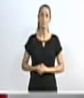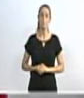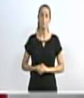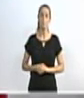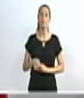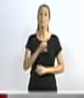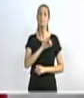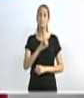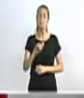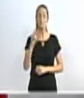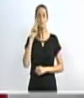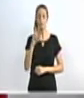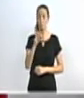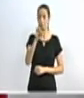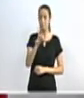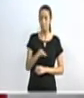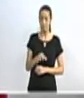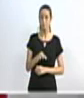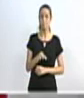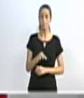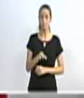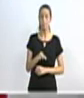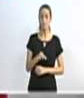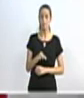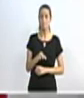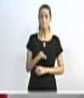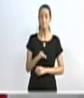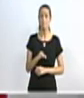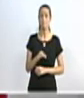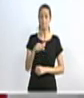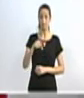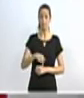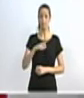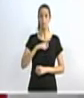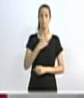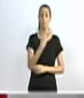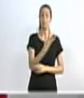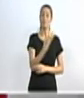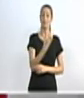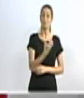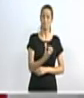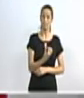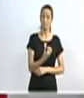Se nós verificarmos, aqui nós, Oi, temos 46